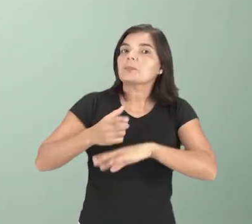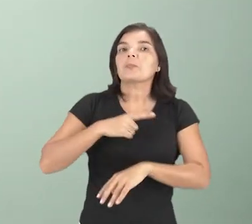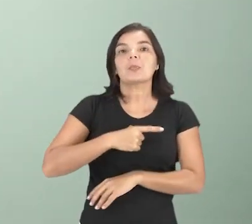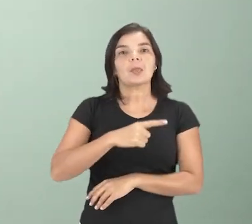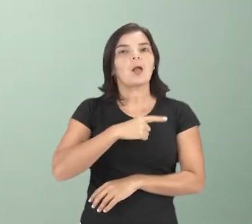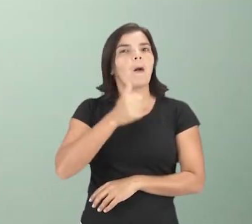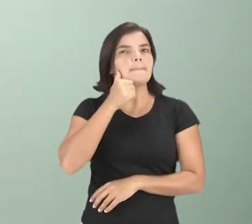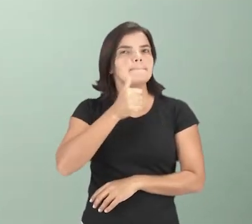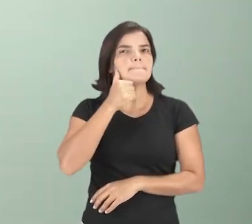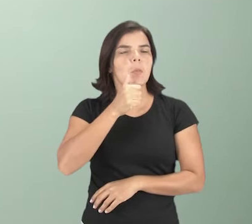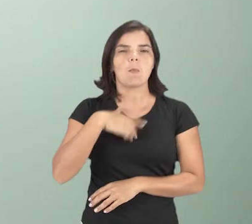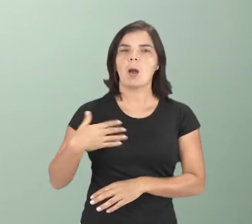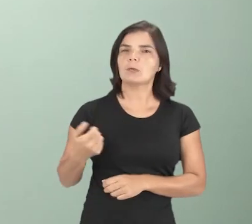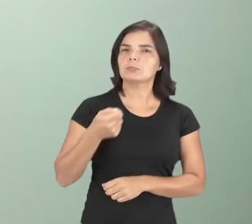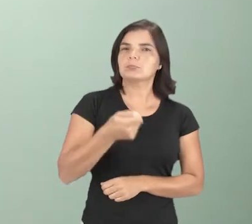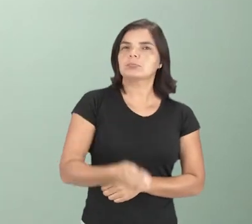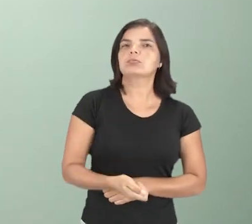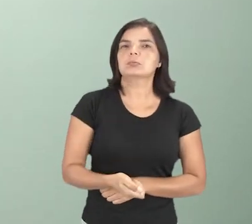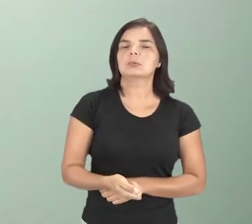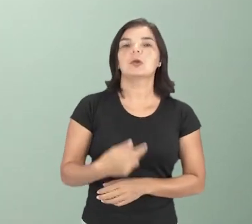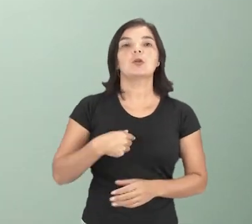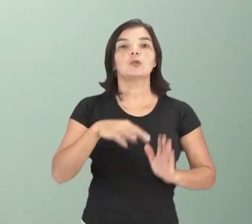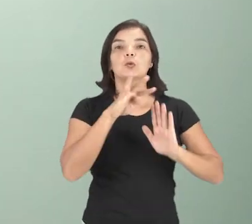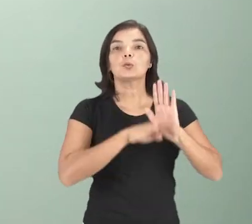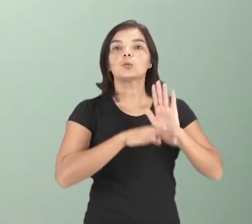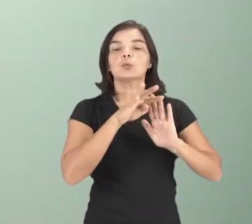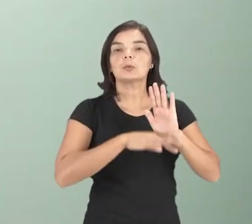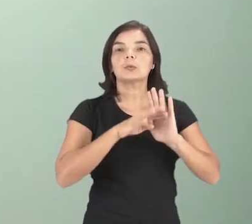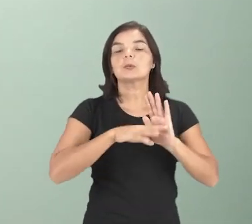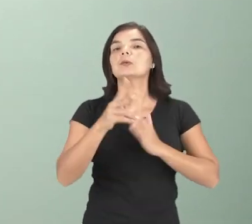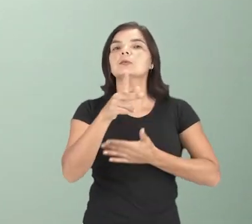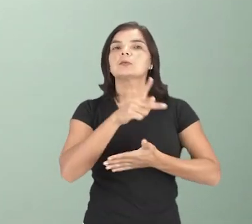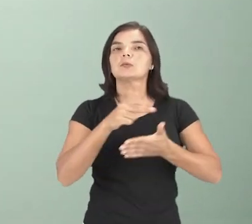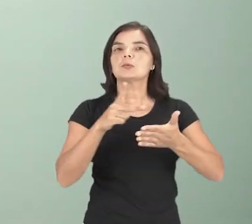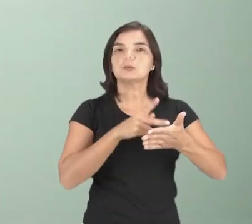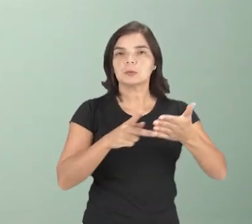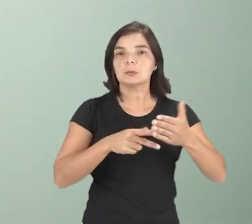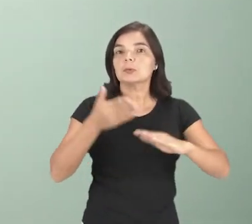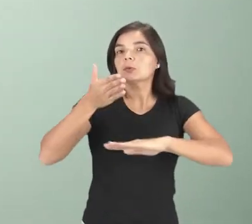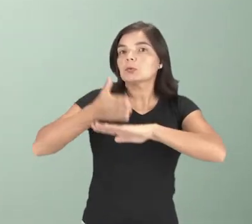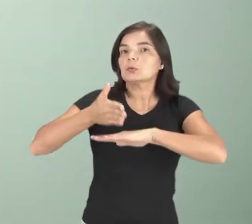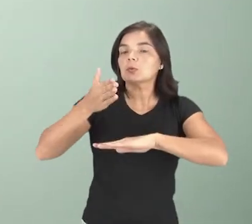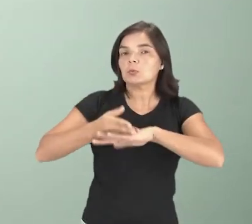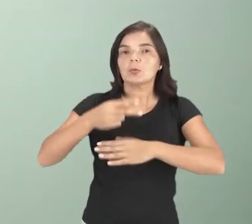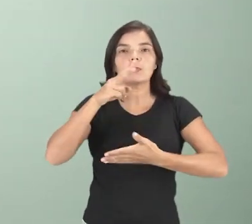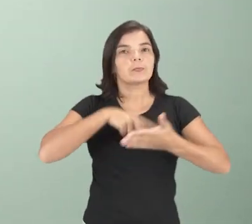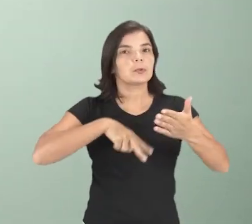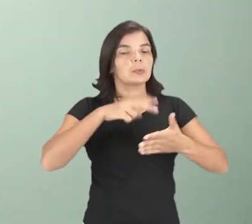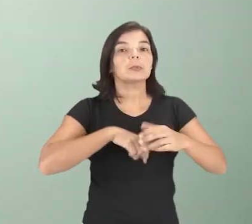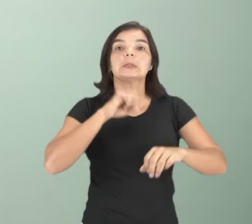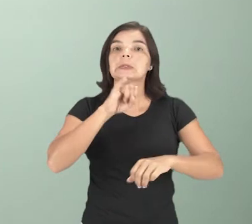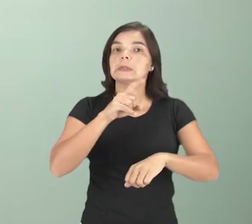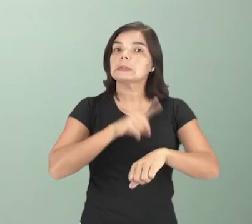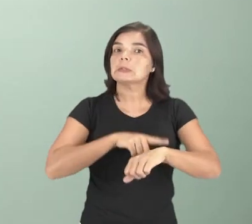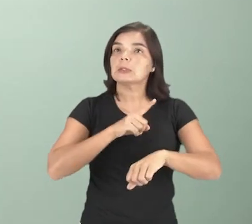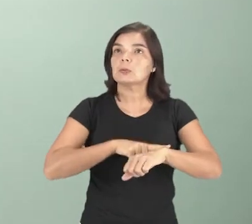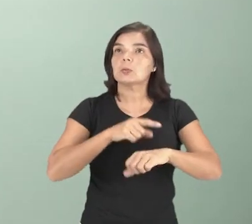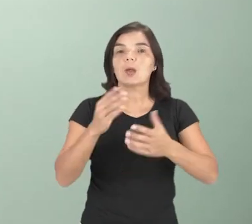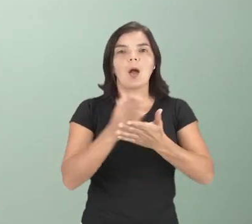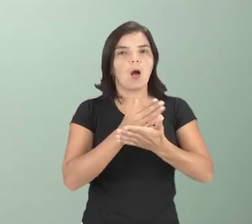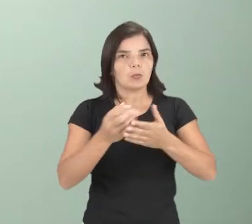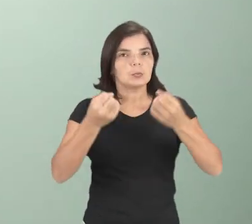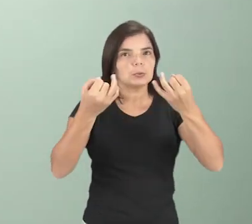vai ter uma mulher muito mais atuante. Eu trouxe um trecho para vocês de uma obra, de uma autora da contemporaneidade, vamos fazer uma leitura e se der tempo, vamos fazer